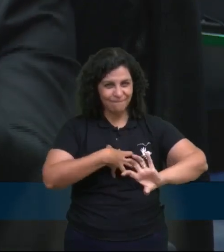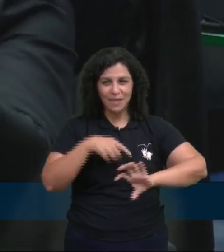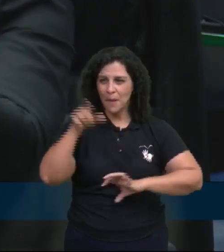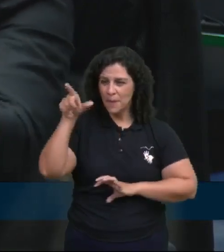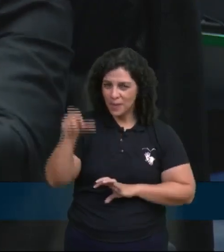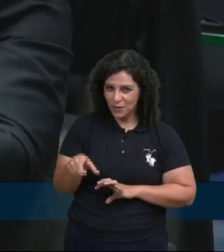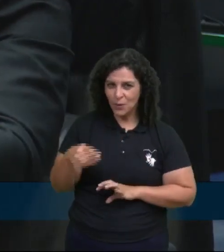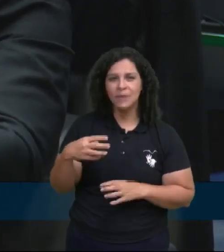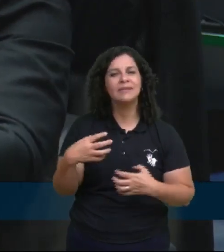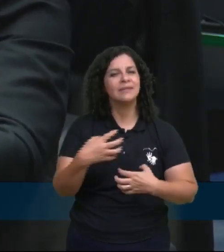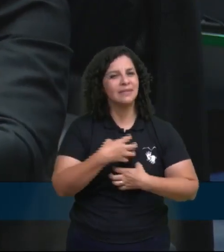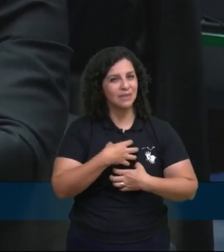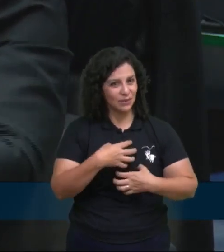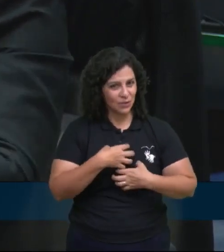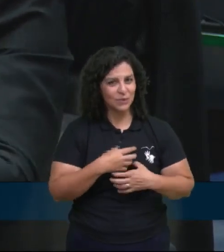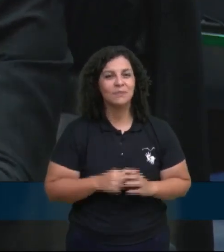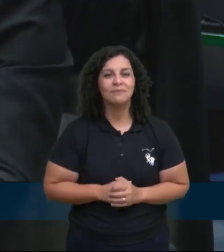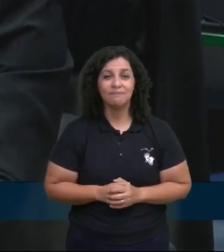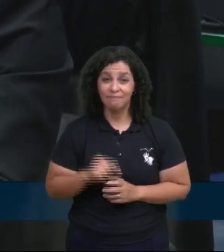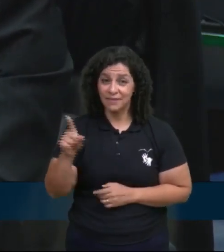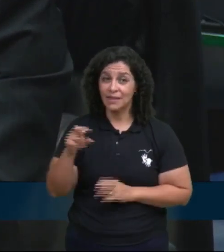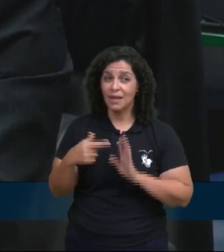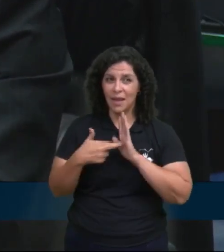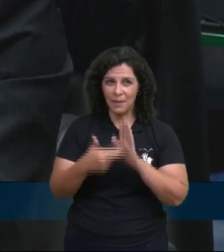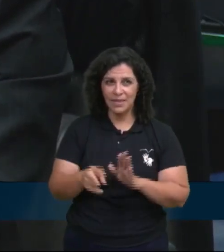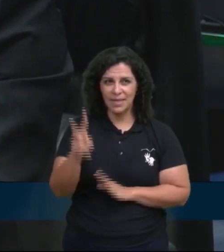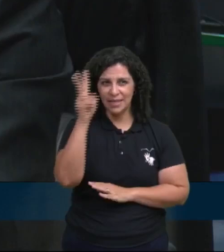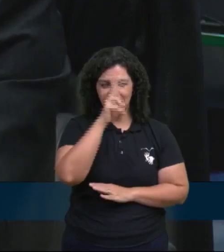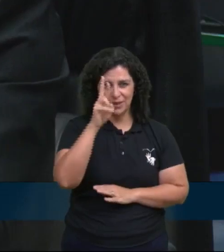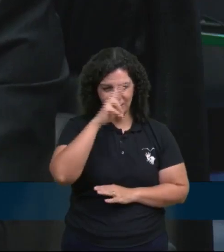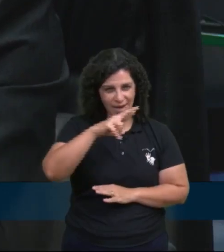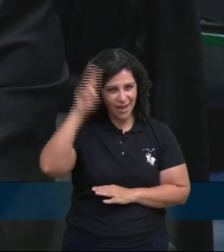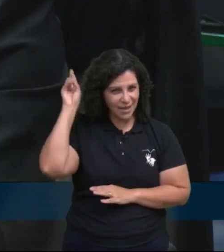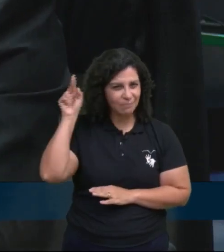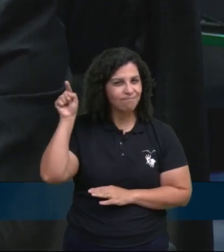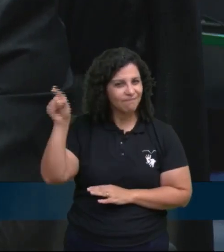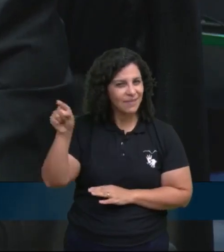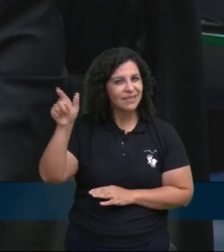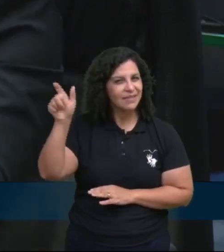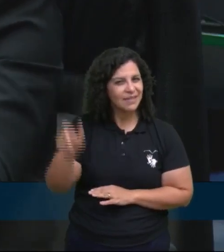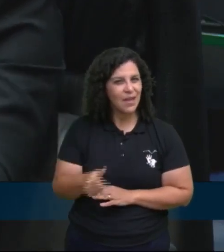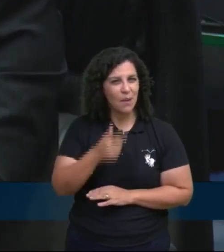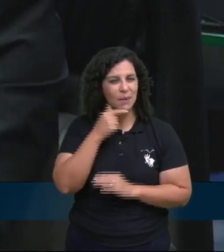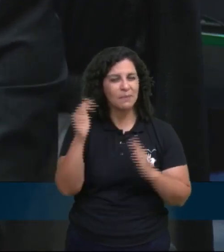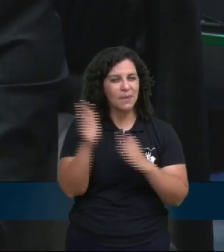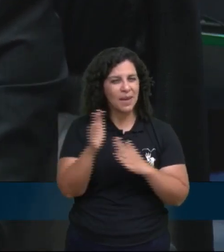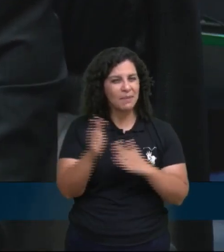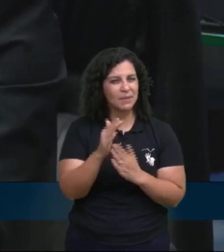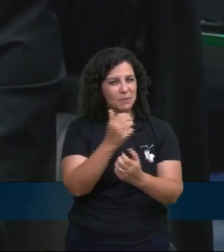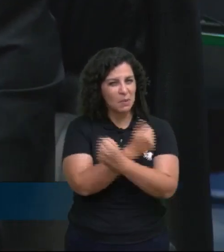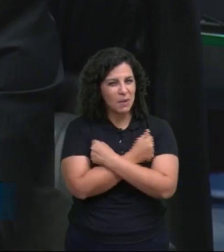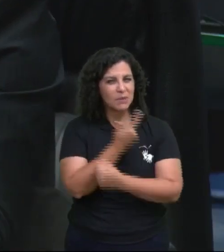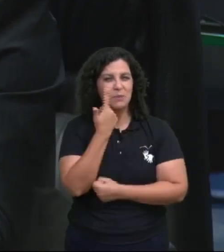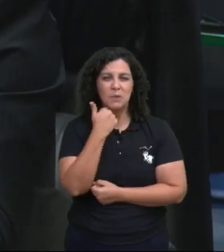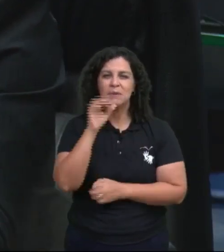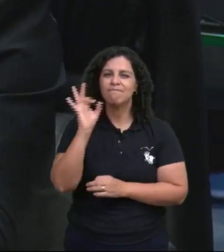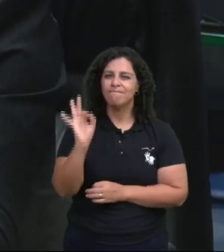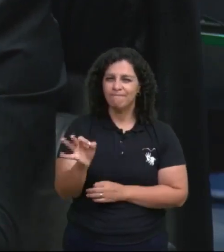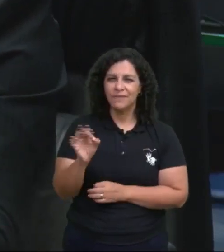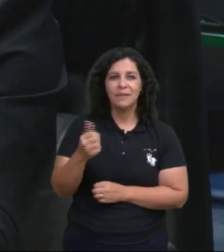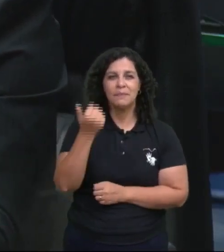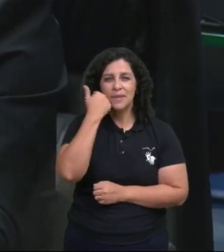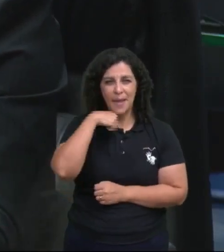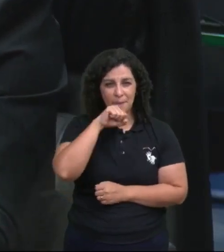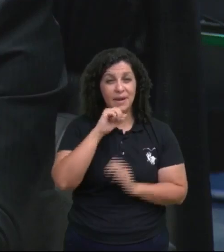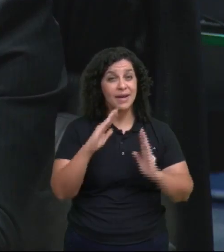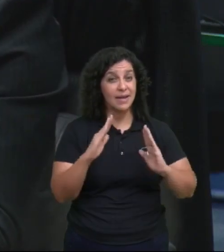sente a dor do outro e representa toda a história do Roberto Requião. Este é o Roberto Requião. Parabéns, manda meu abraço para o seu pai. Com certeza, a minha mãe, que